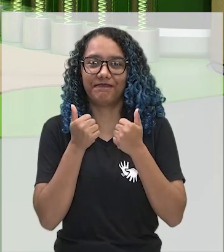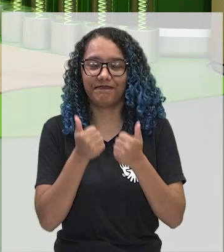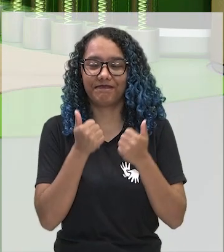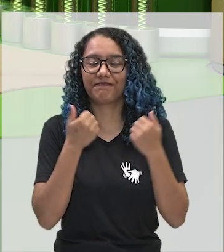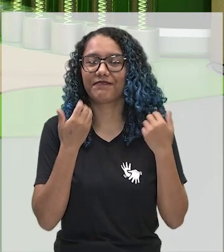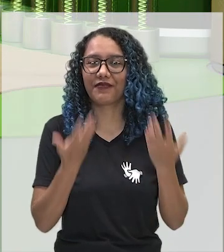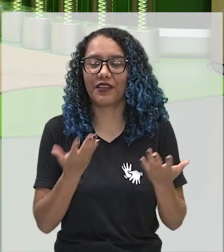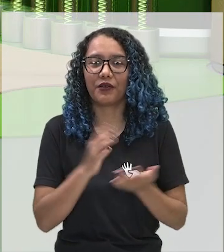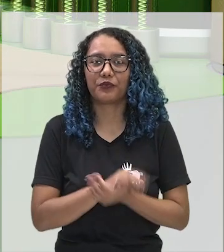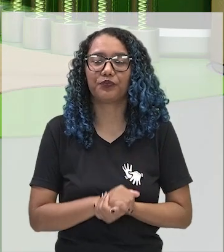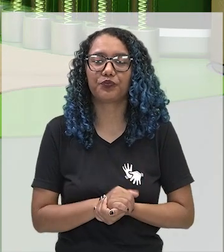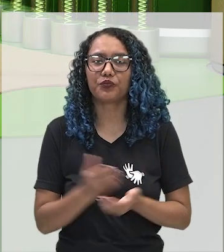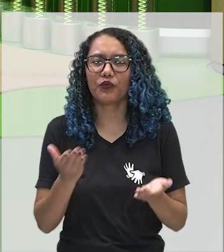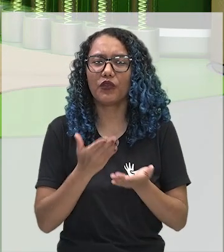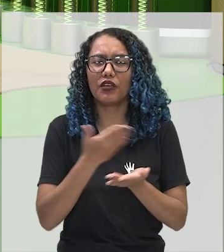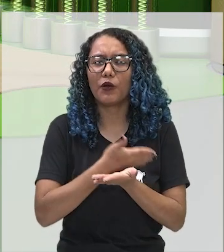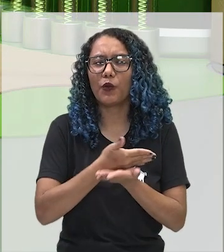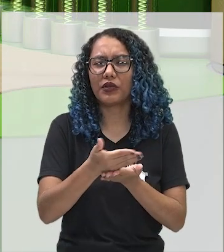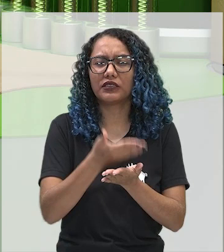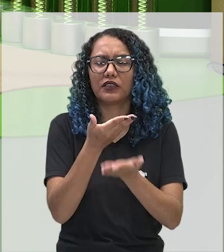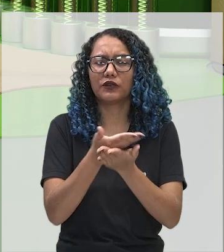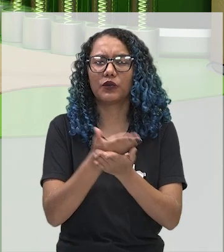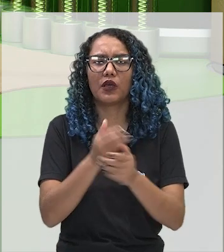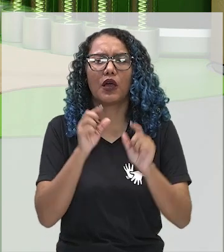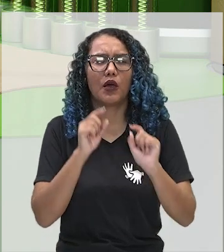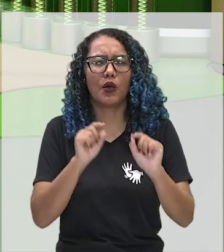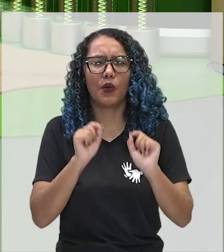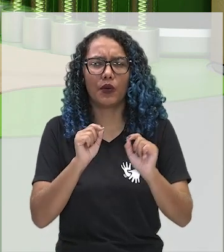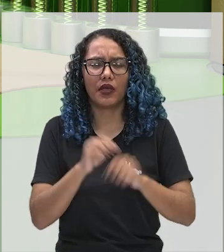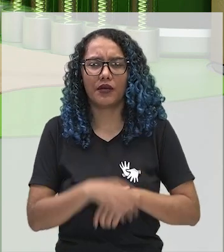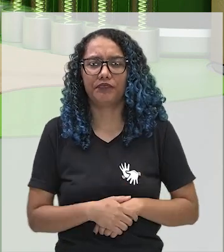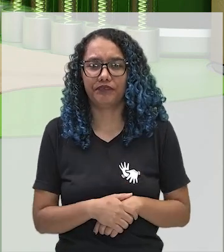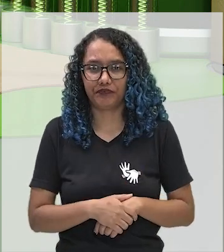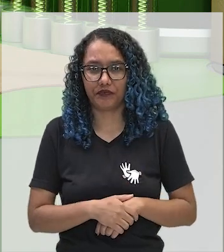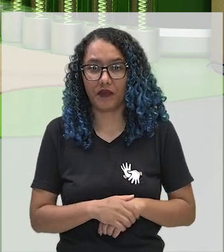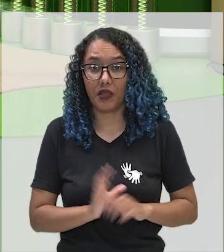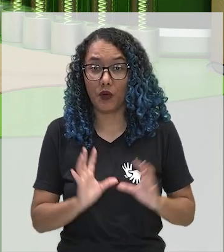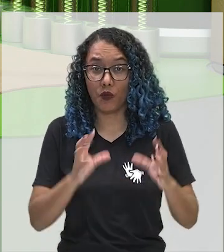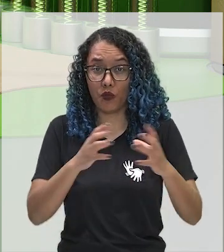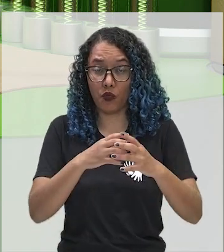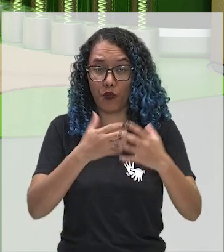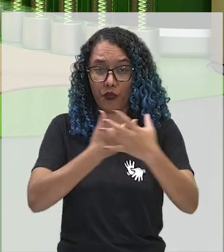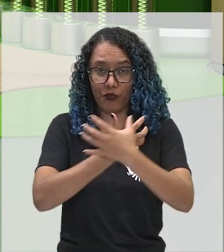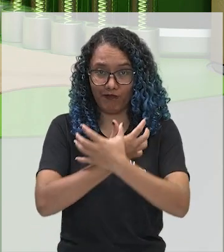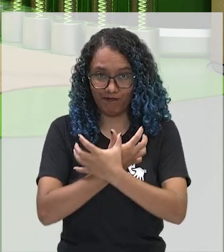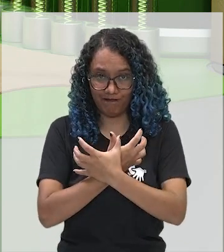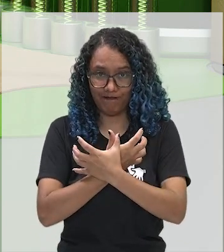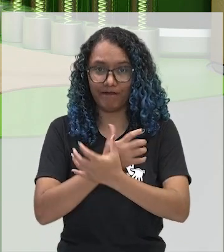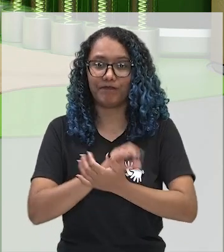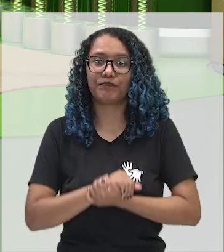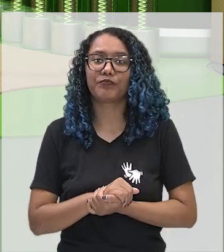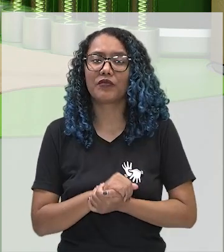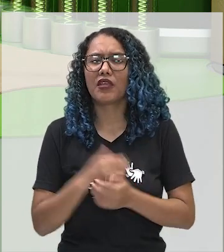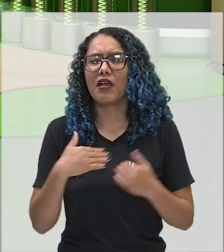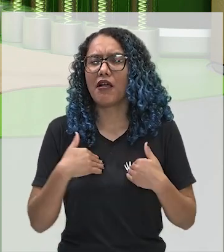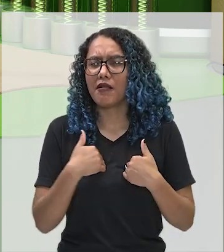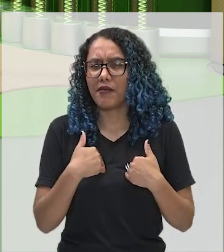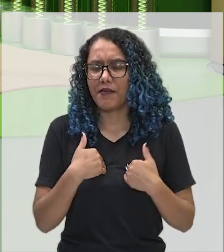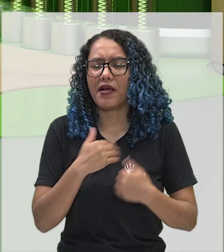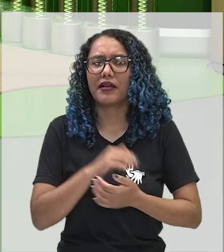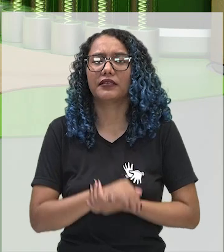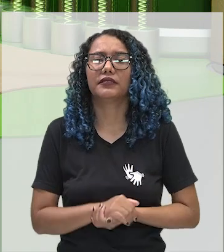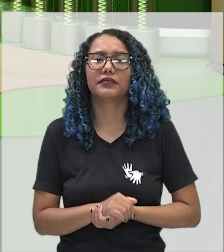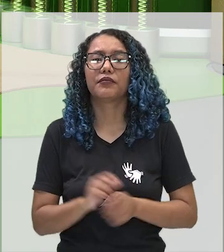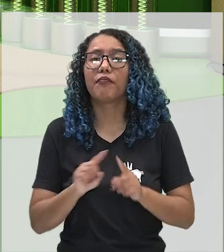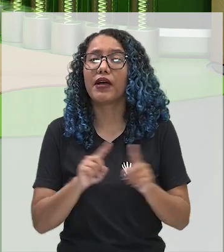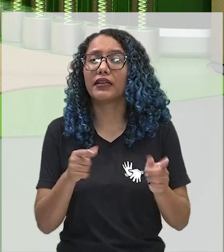Muito bem, nessa aula nós vamos começar a falar um pouco sobre o reino dos animais. Mas para a gente começar, precisamos entender